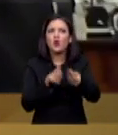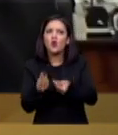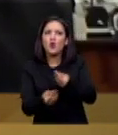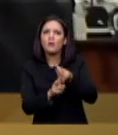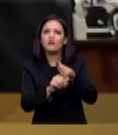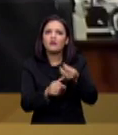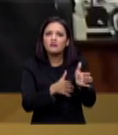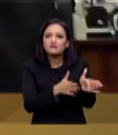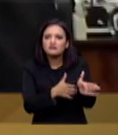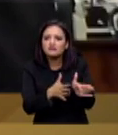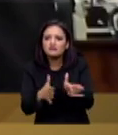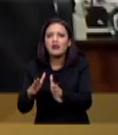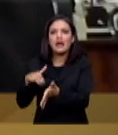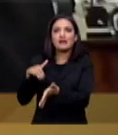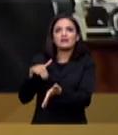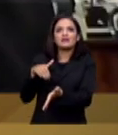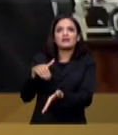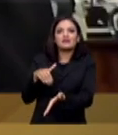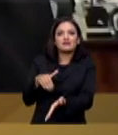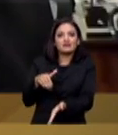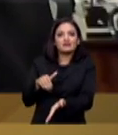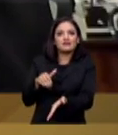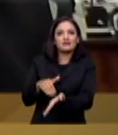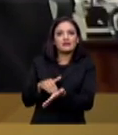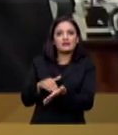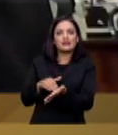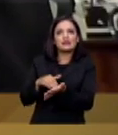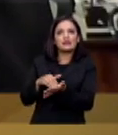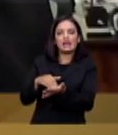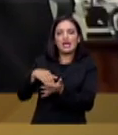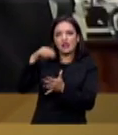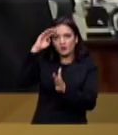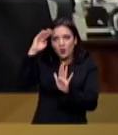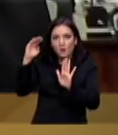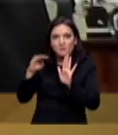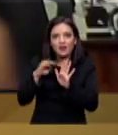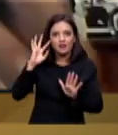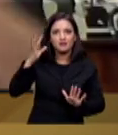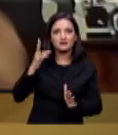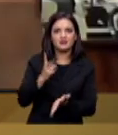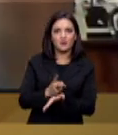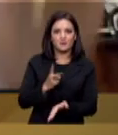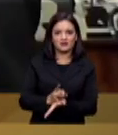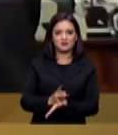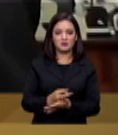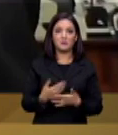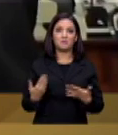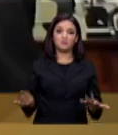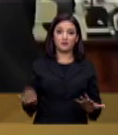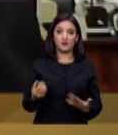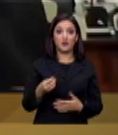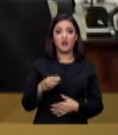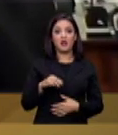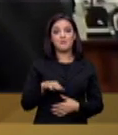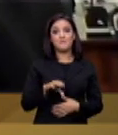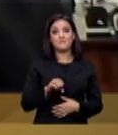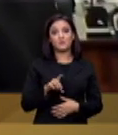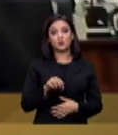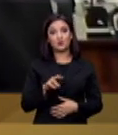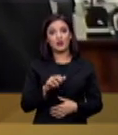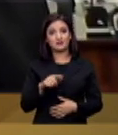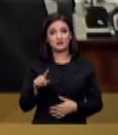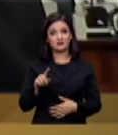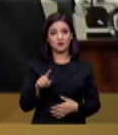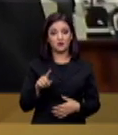que a modulação de efeitos não é sequer uma escolha, na verdade não há